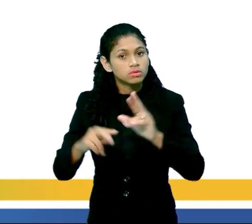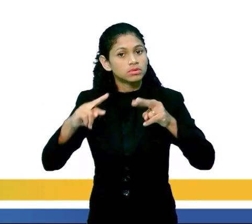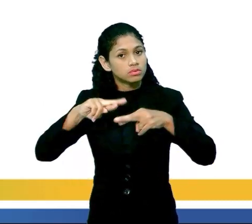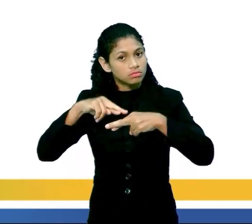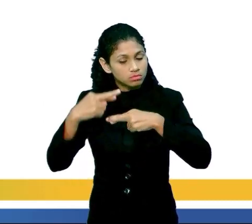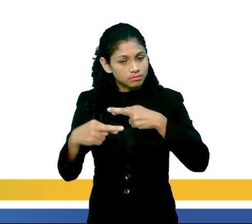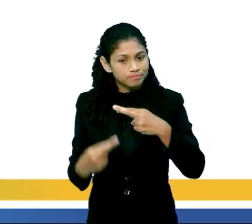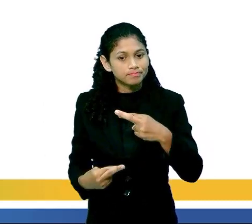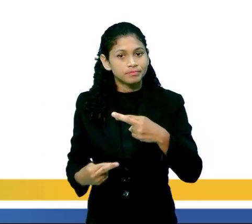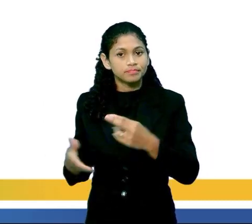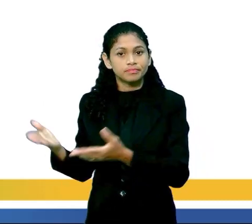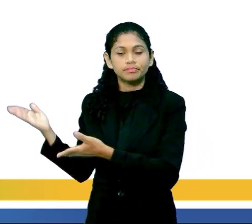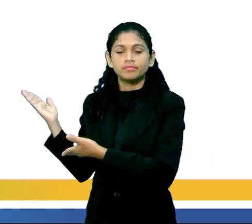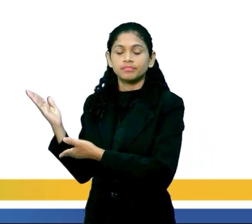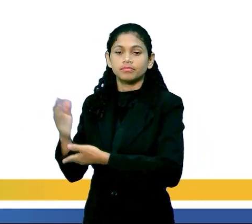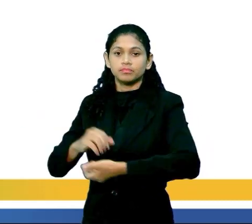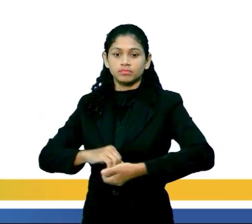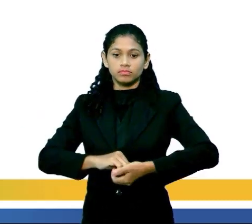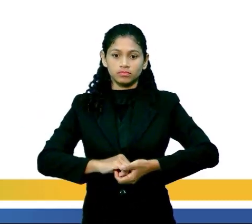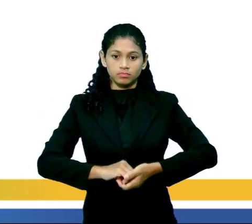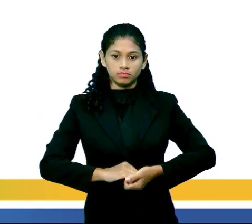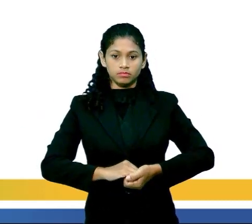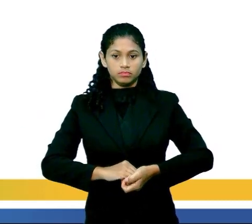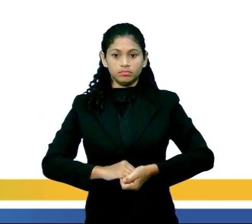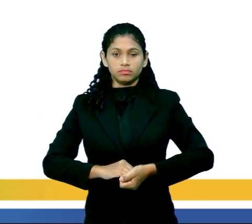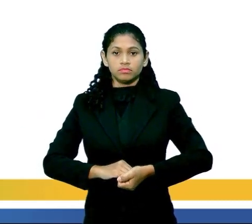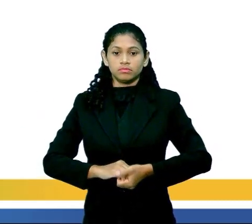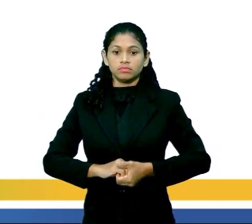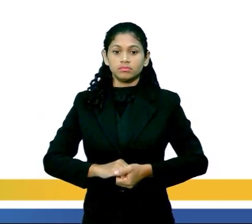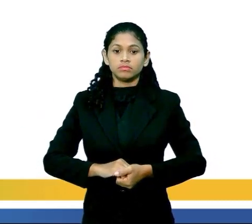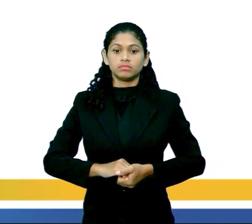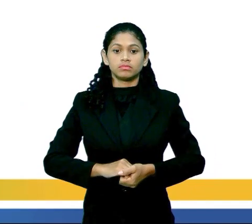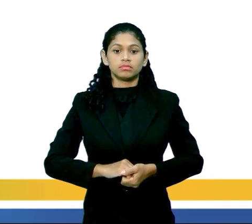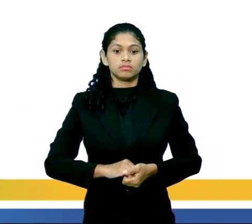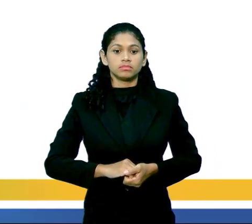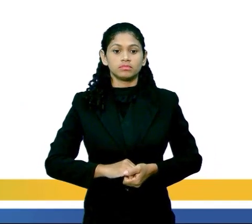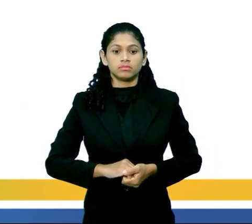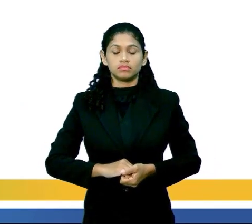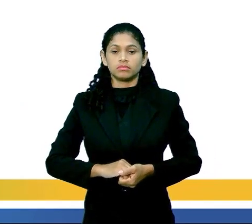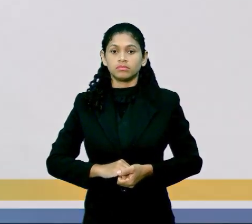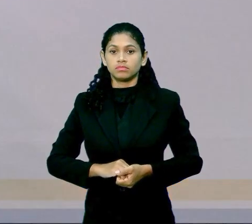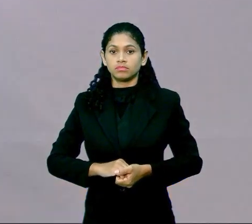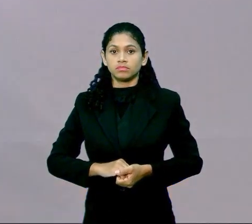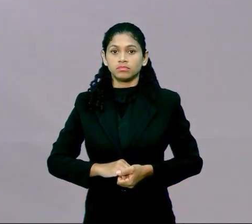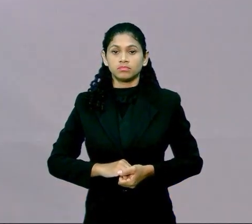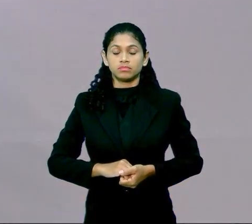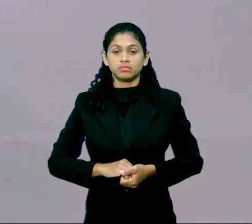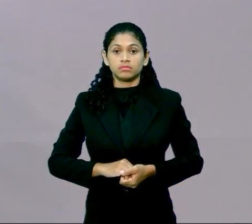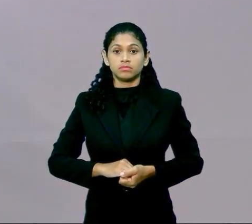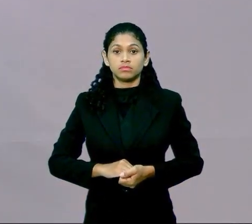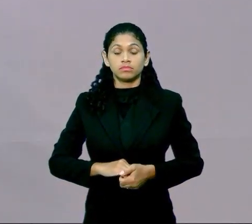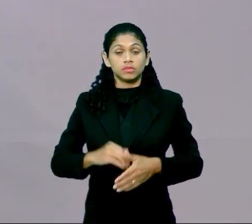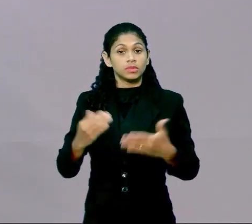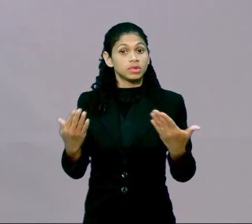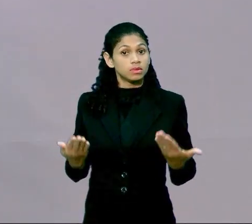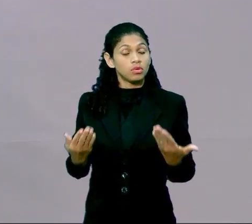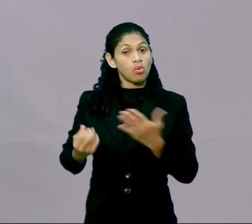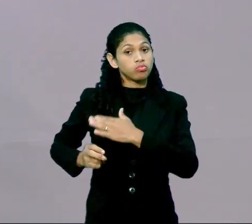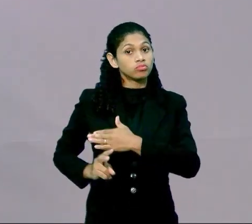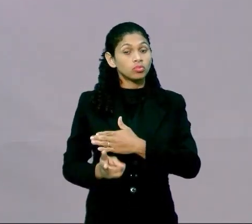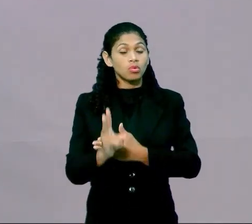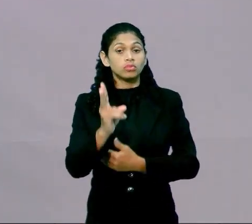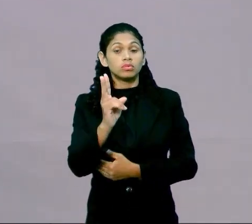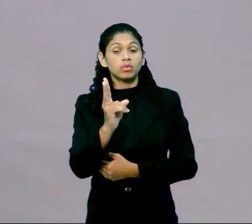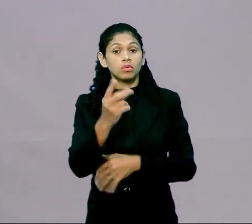material didático, e o nome do livro está negritado para todos vocês. Então eu vou dar continuidade